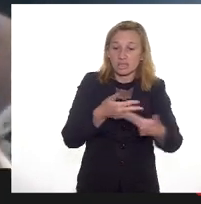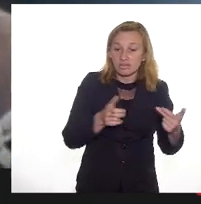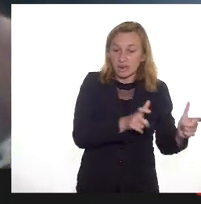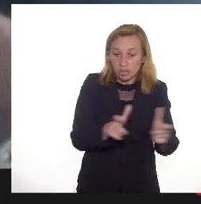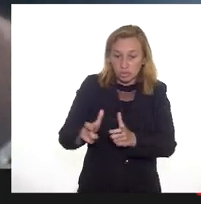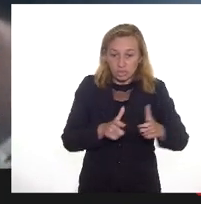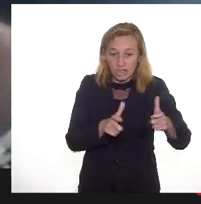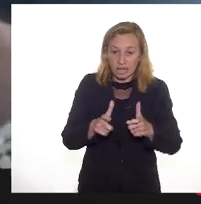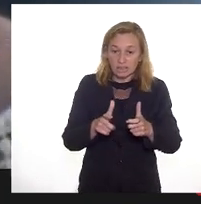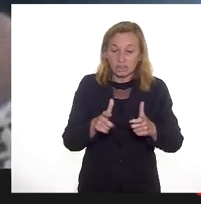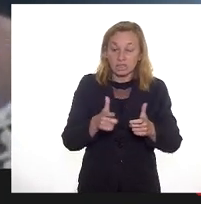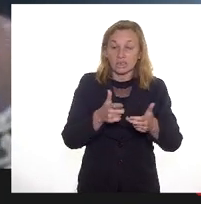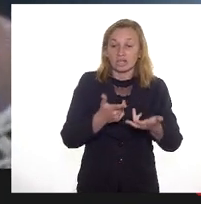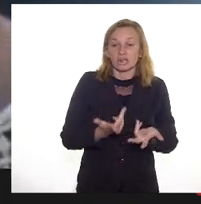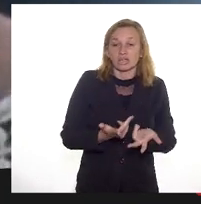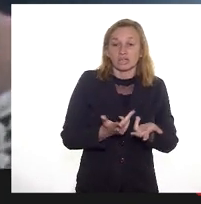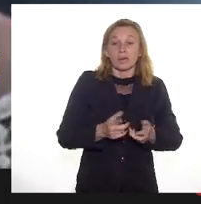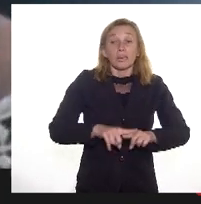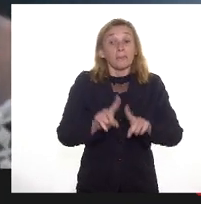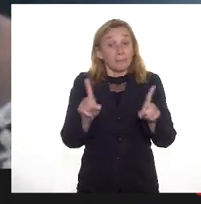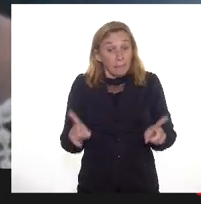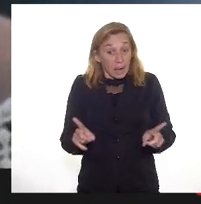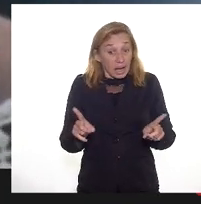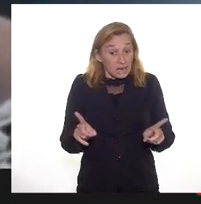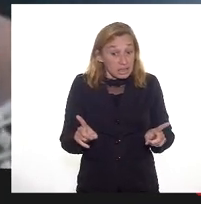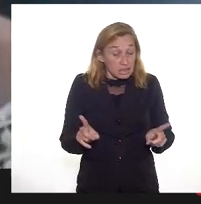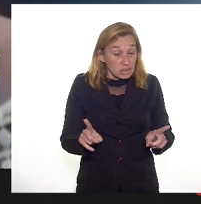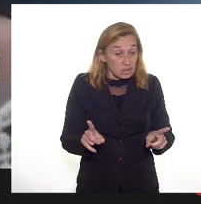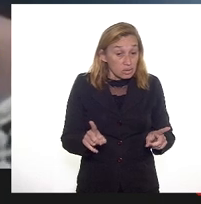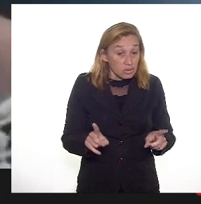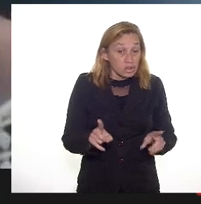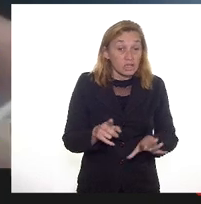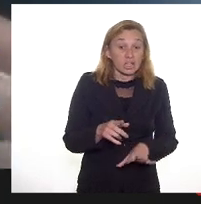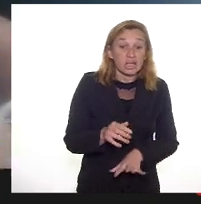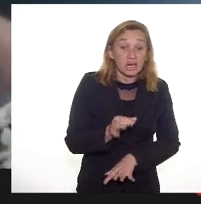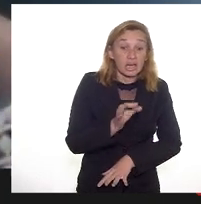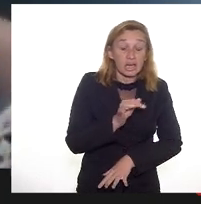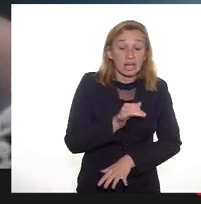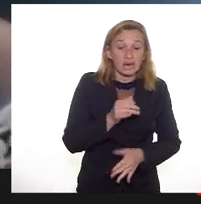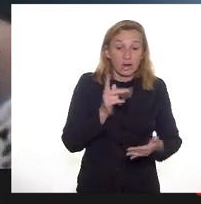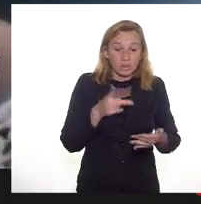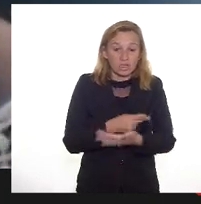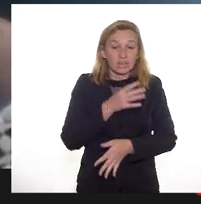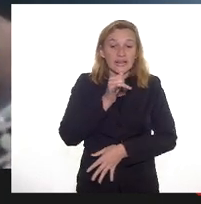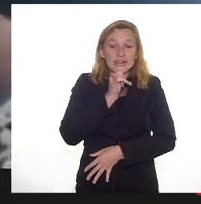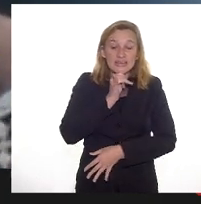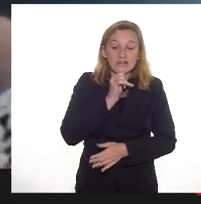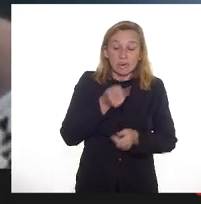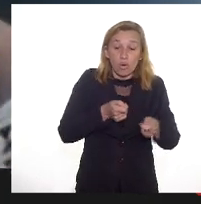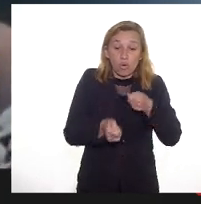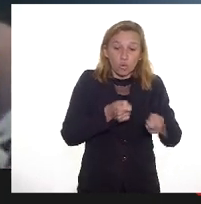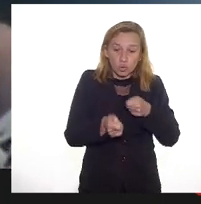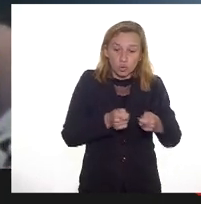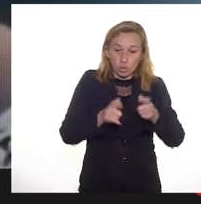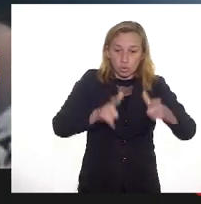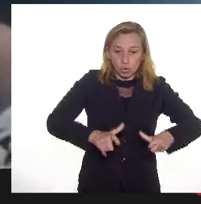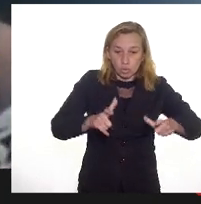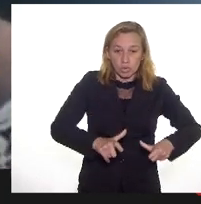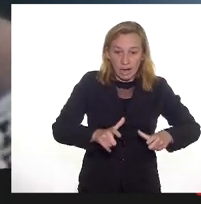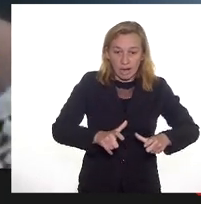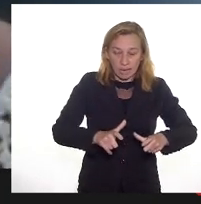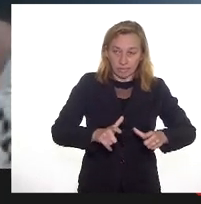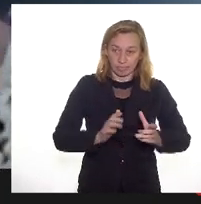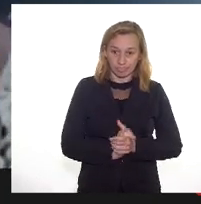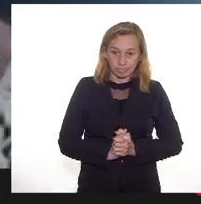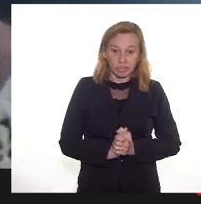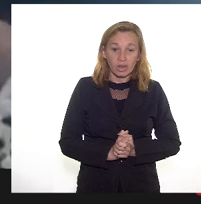com vários comandos, mas o que está em jogo, por exemplo, é o controle dos territórios a partir das barricadas.